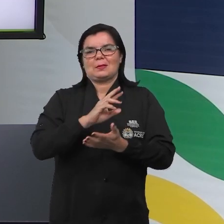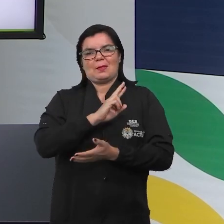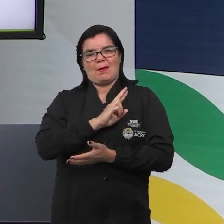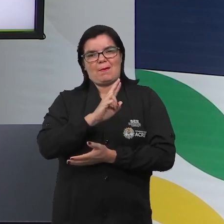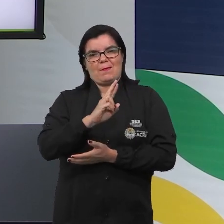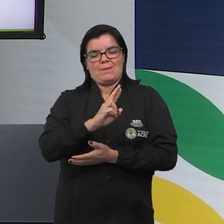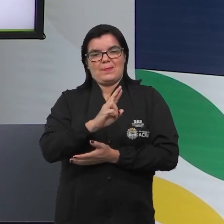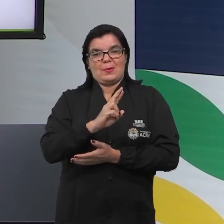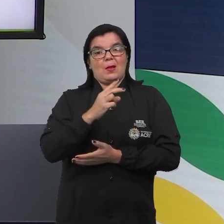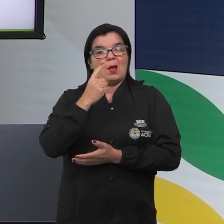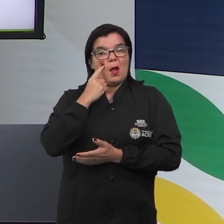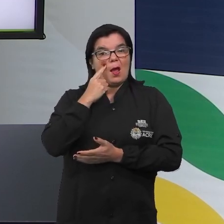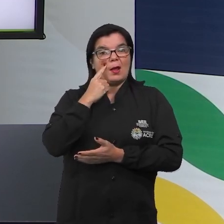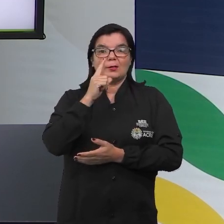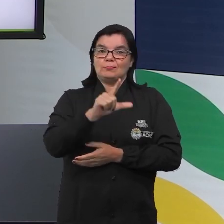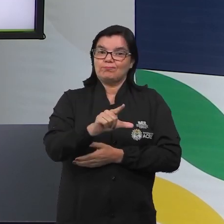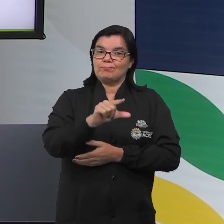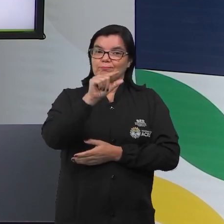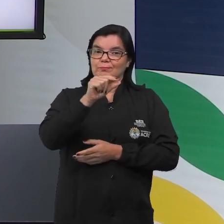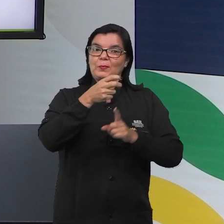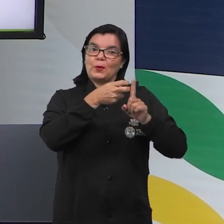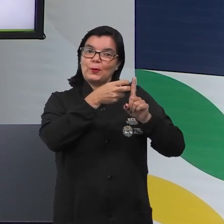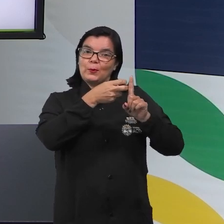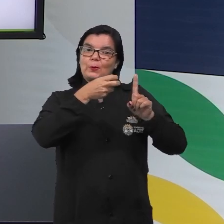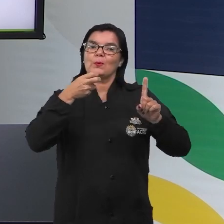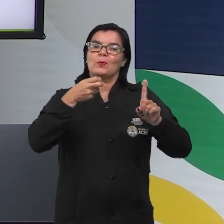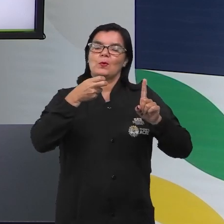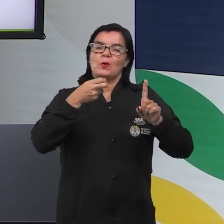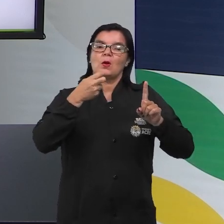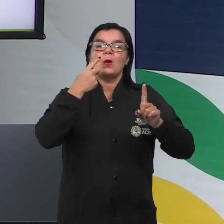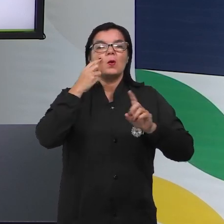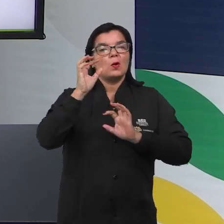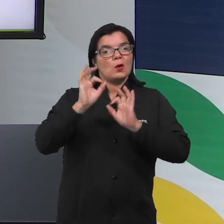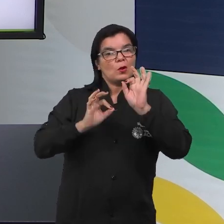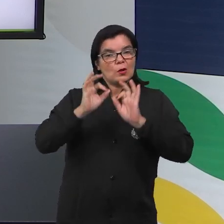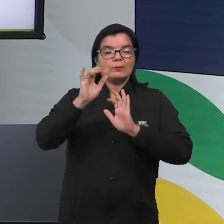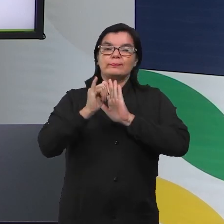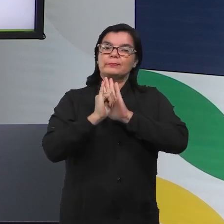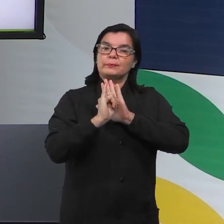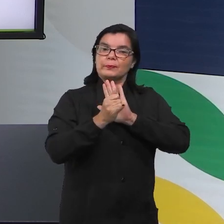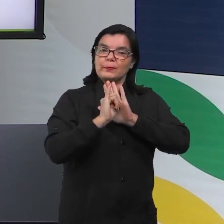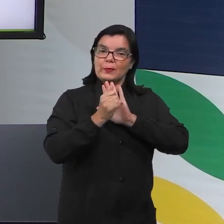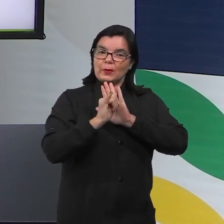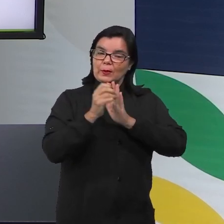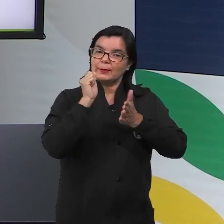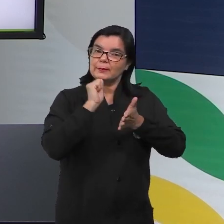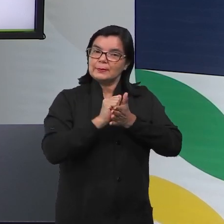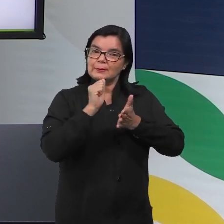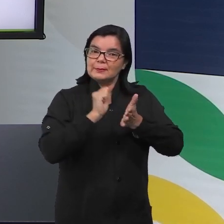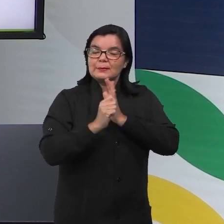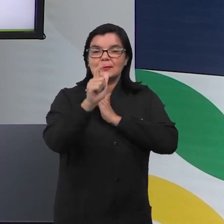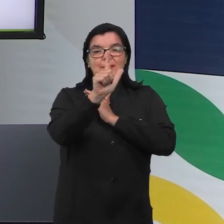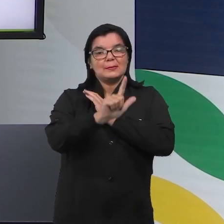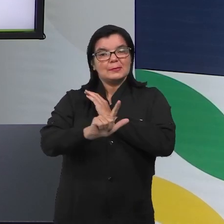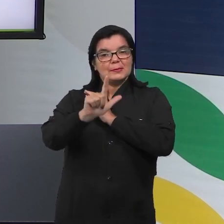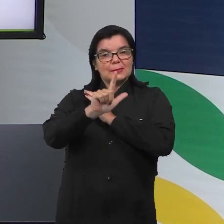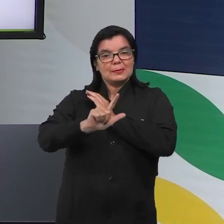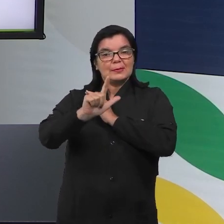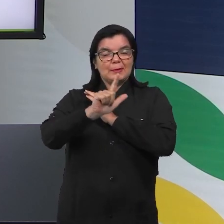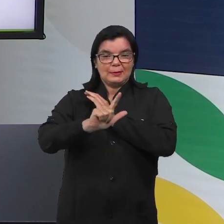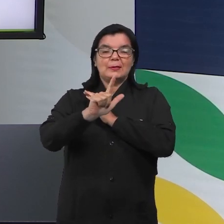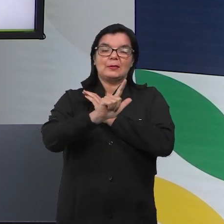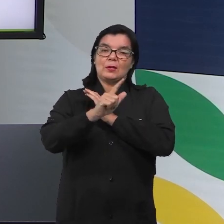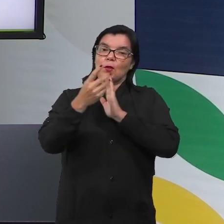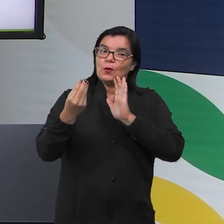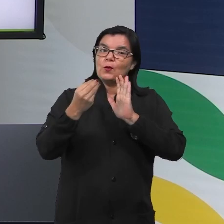Então, elege-se aí o índio e, a partir daí, constrói-se narrativas, produções literárias que